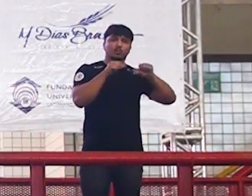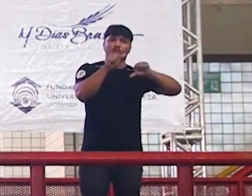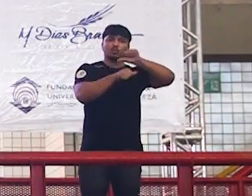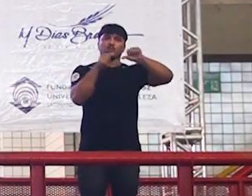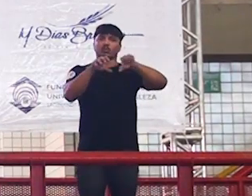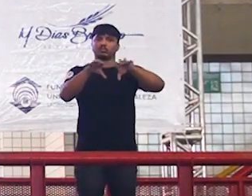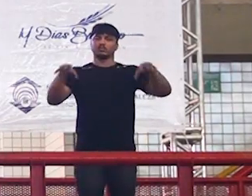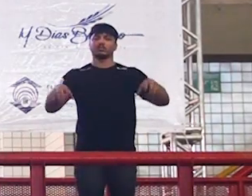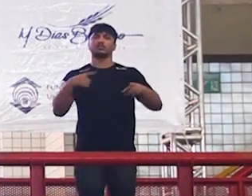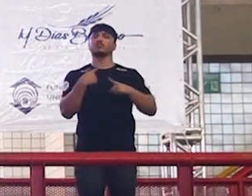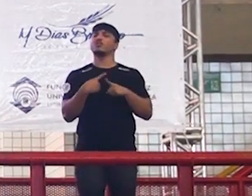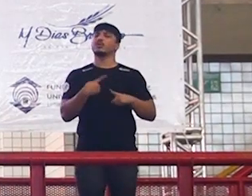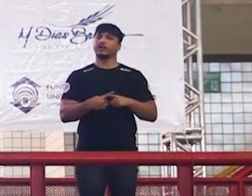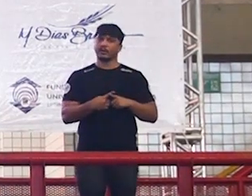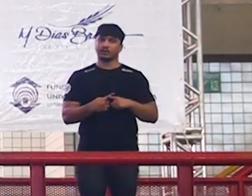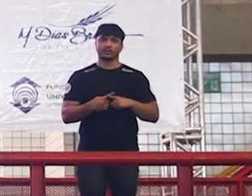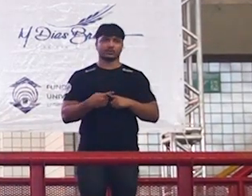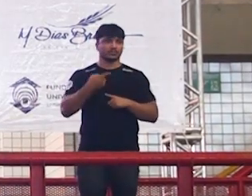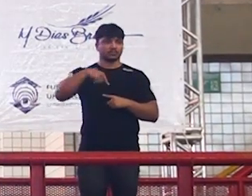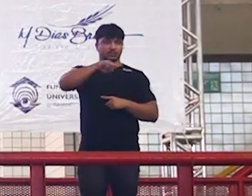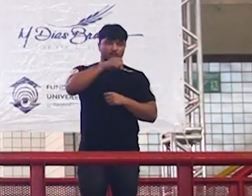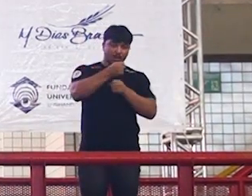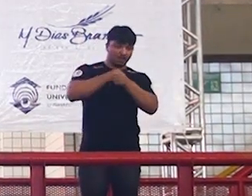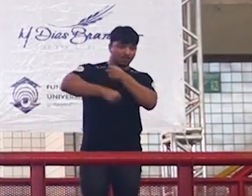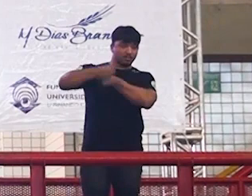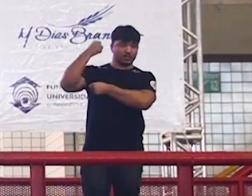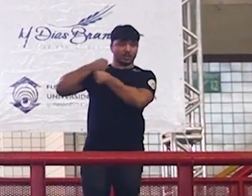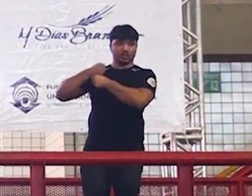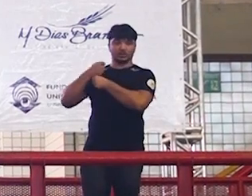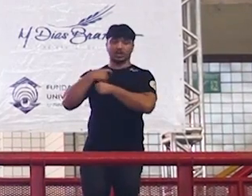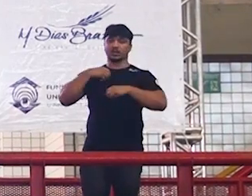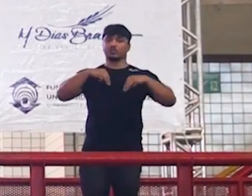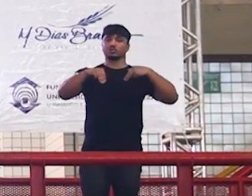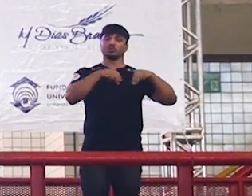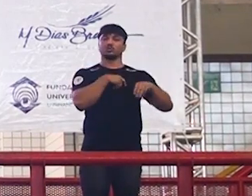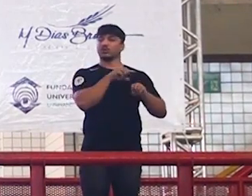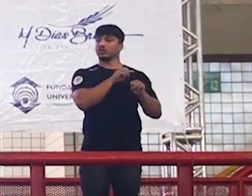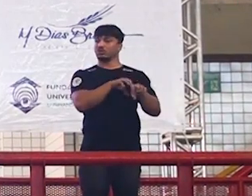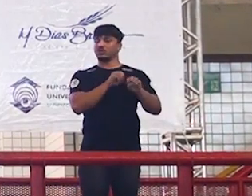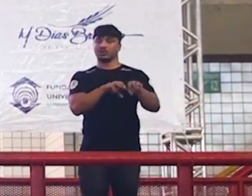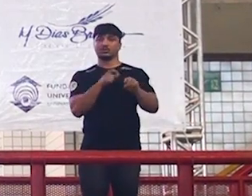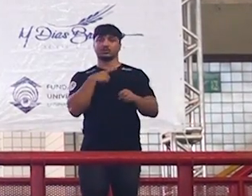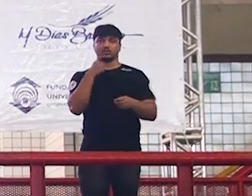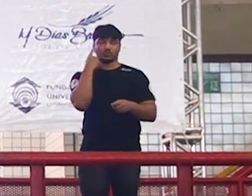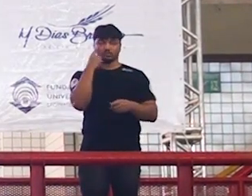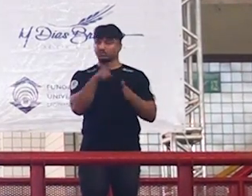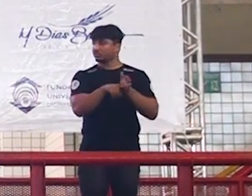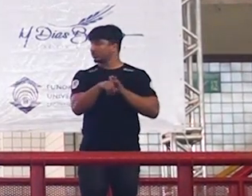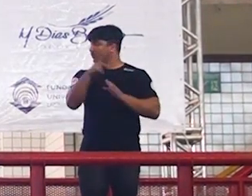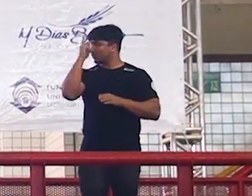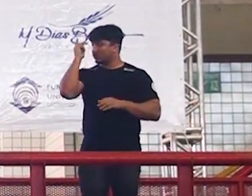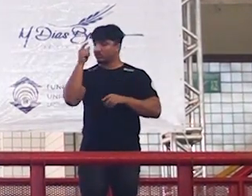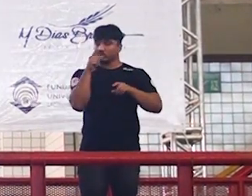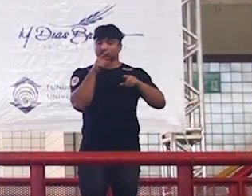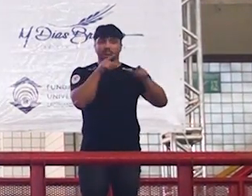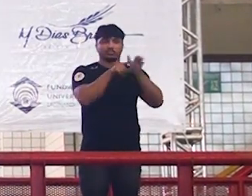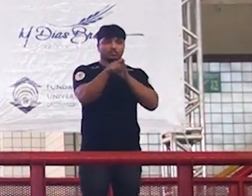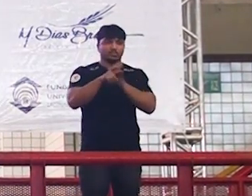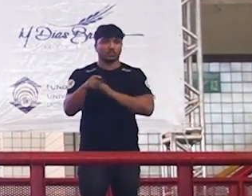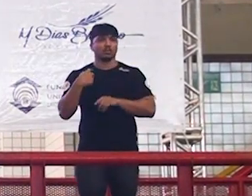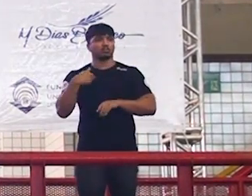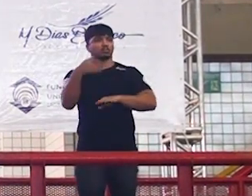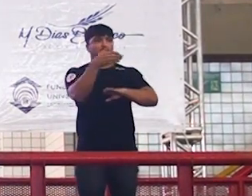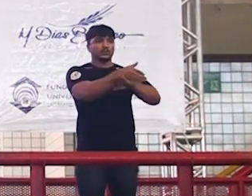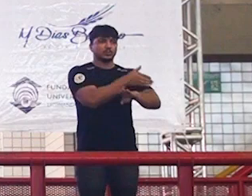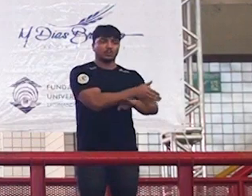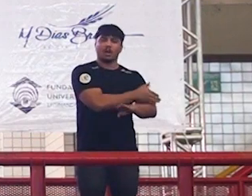Porque você escolheu. Ano passado, o Ministério da Educação fez uma consulta popular. Eu participei,